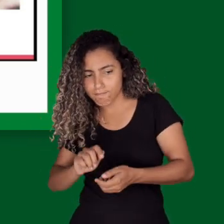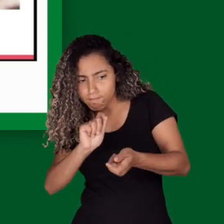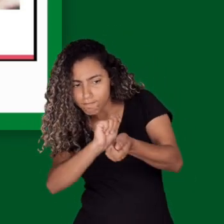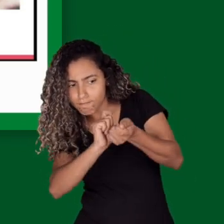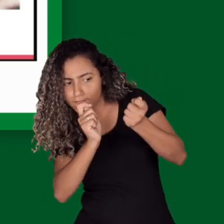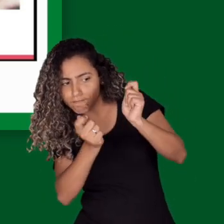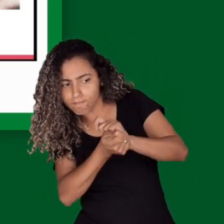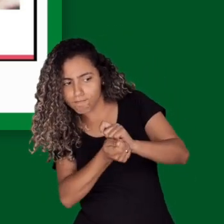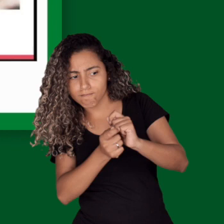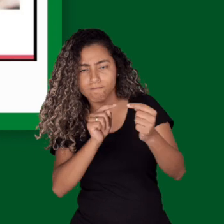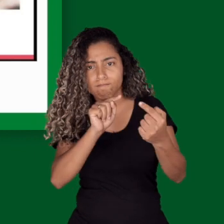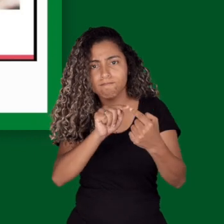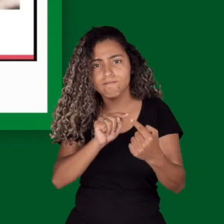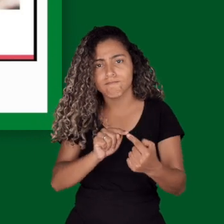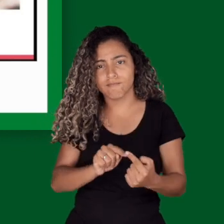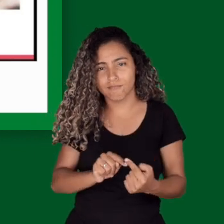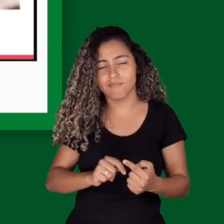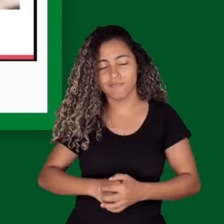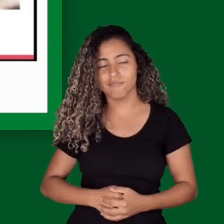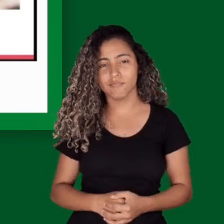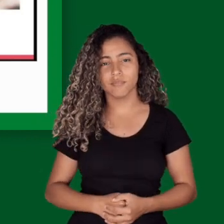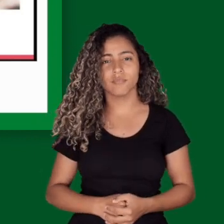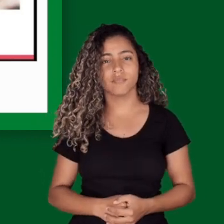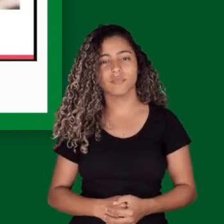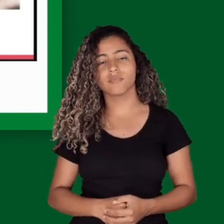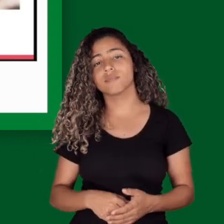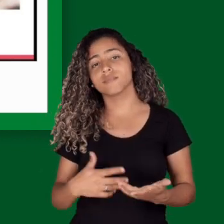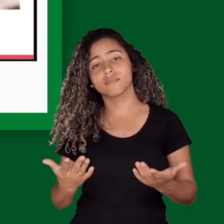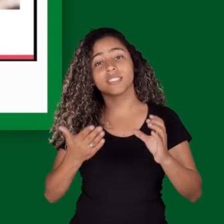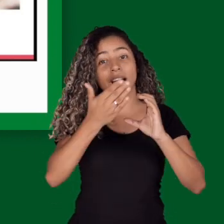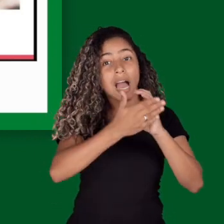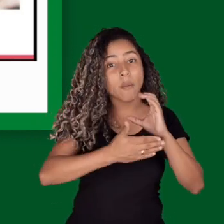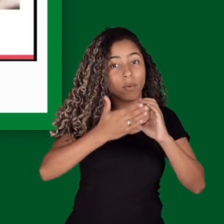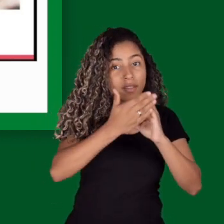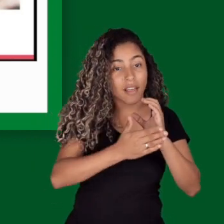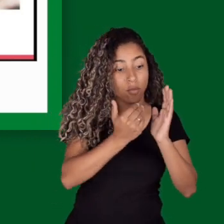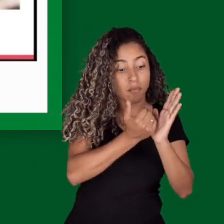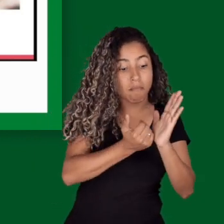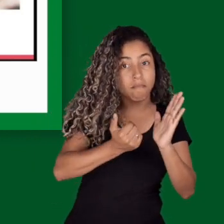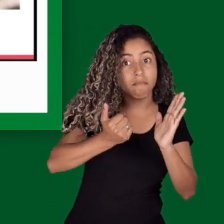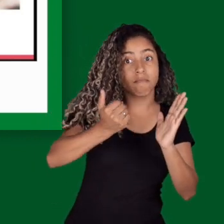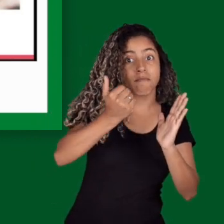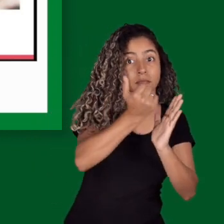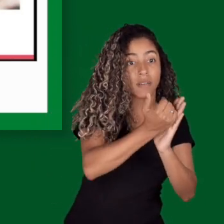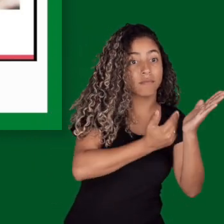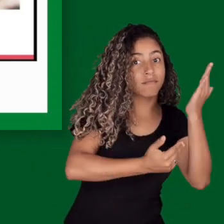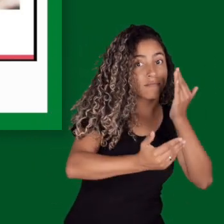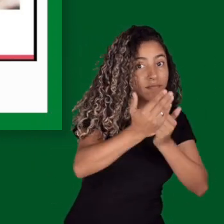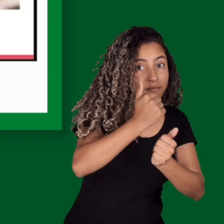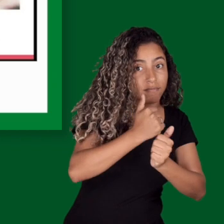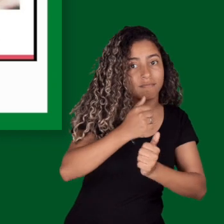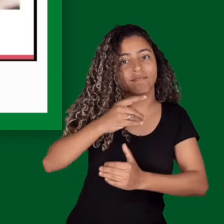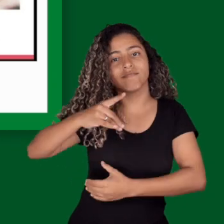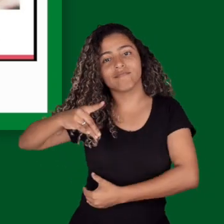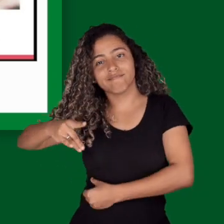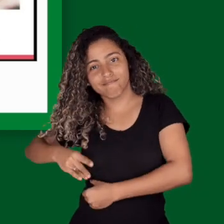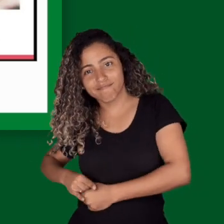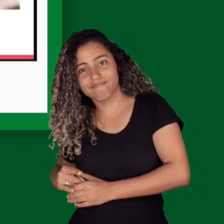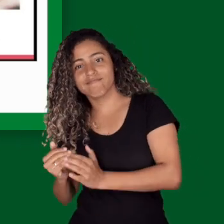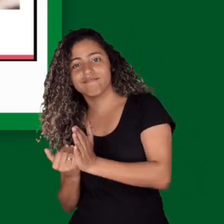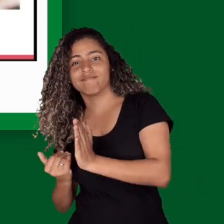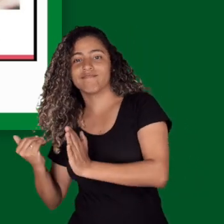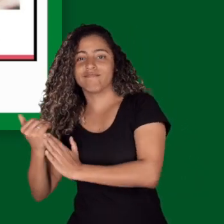para cobrir a refeição, né? Então, quanto mais carboidrato tem na refeição, maior vai ser a necessidade